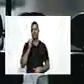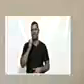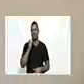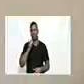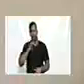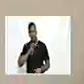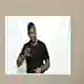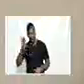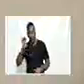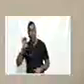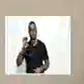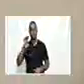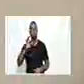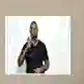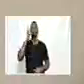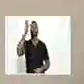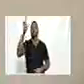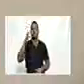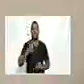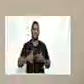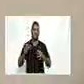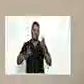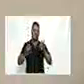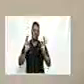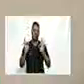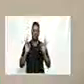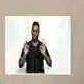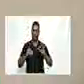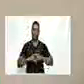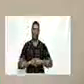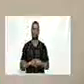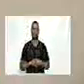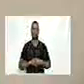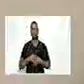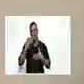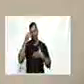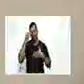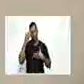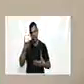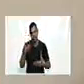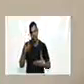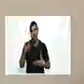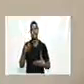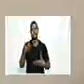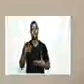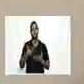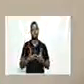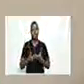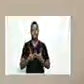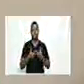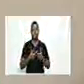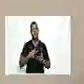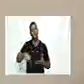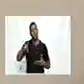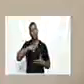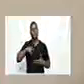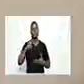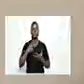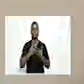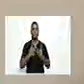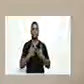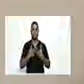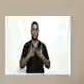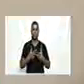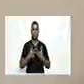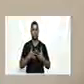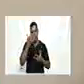porque a gente não vai ser questionado futuramente então eh eh agradecer eh a paciência suas de de eh eh eh